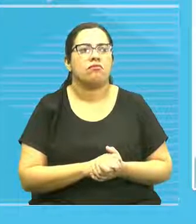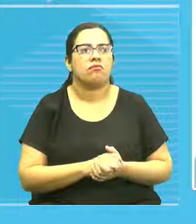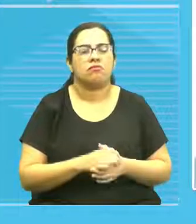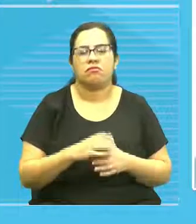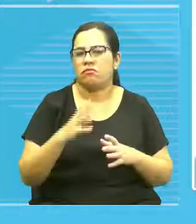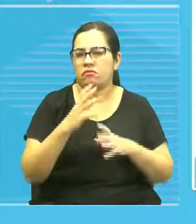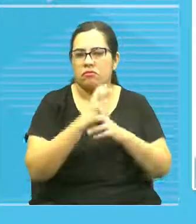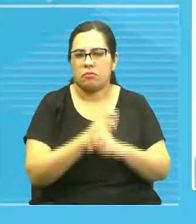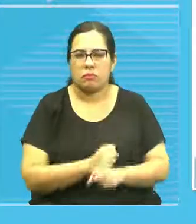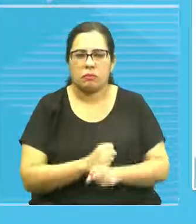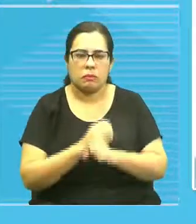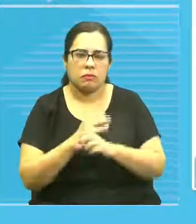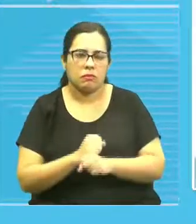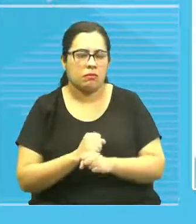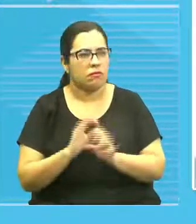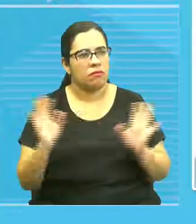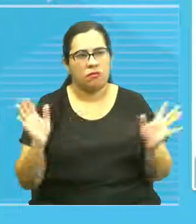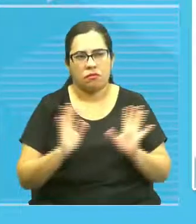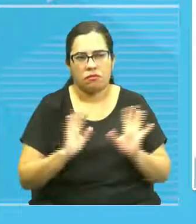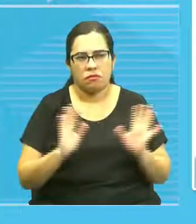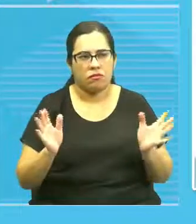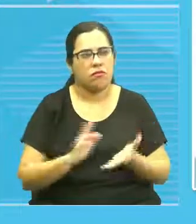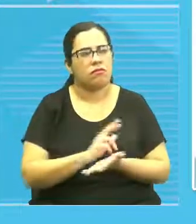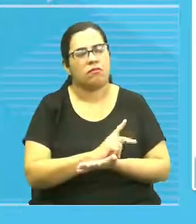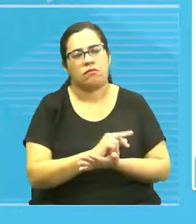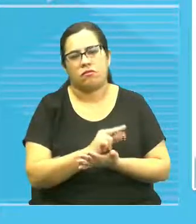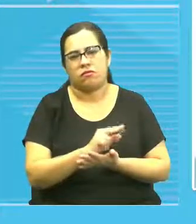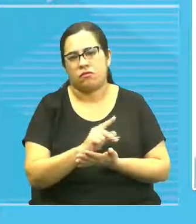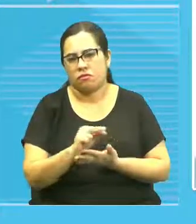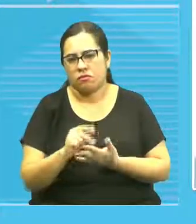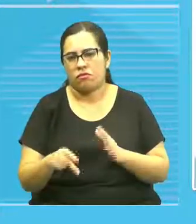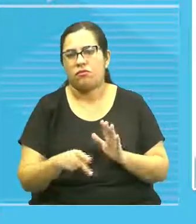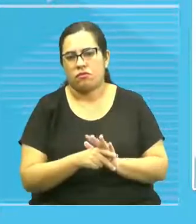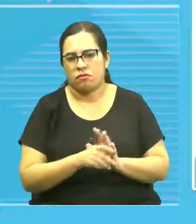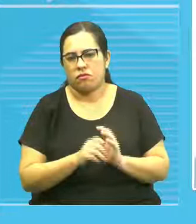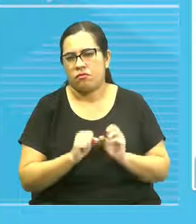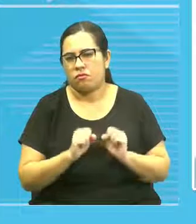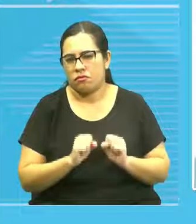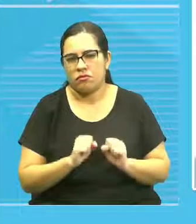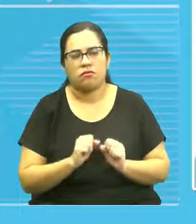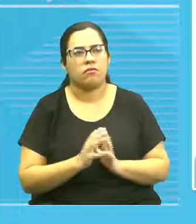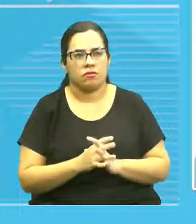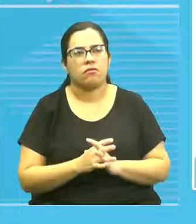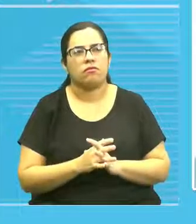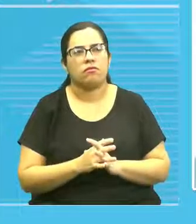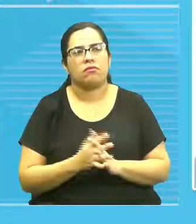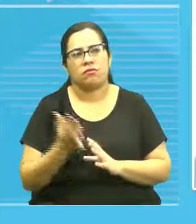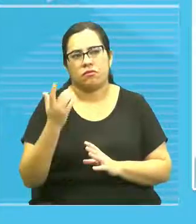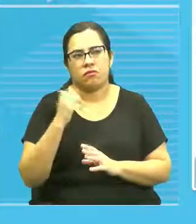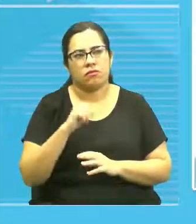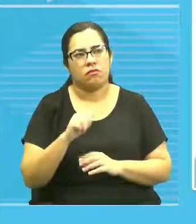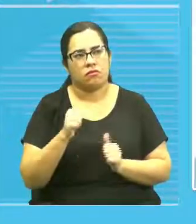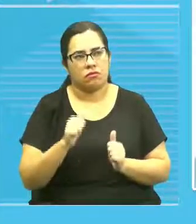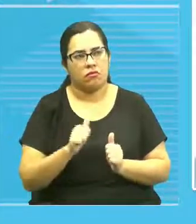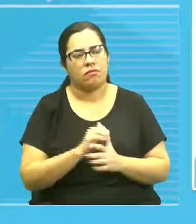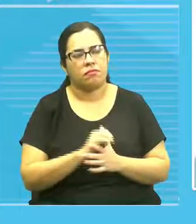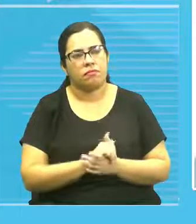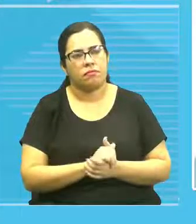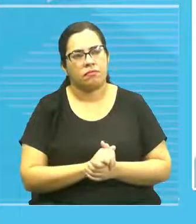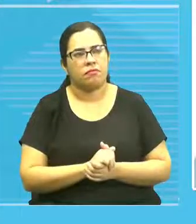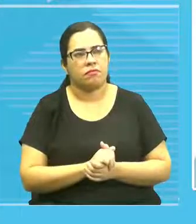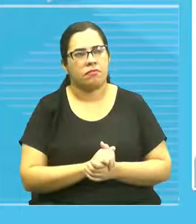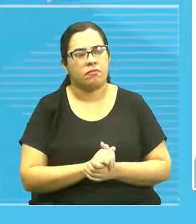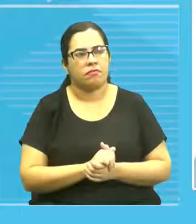cálculo aproximando, né? Você vai fazer várias etapas de cálculo, vai aproximando, aproximando, aí você vai ficar distante